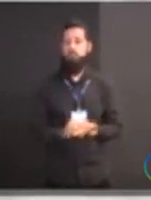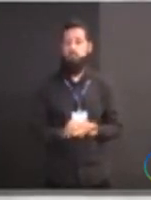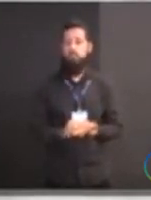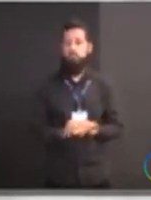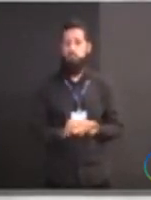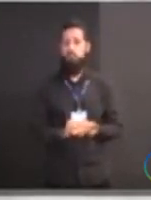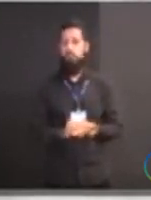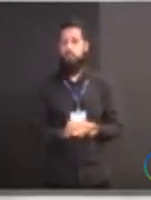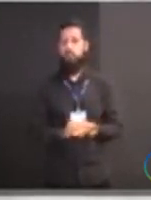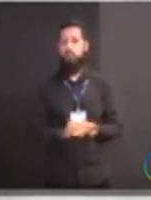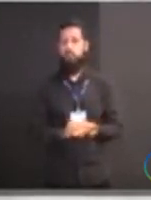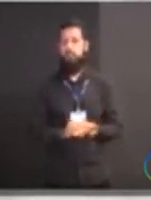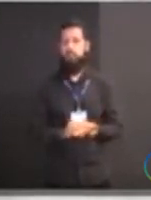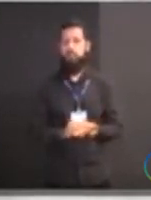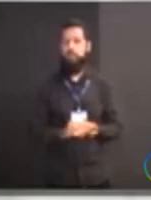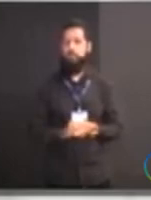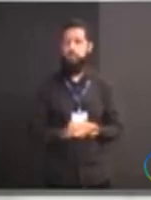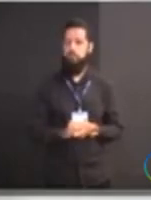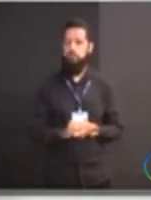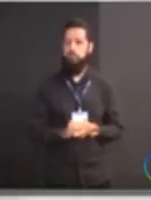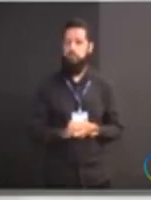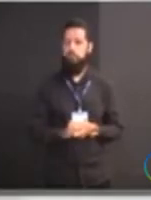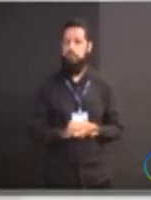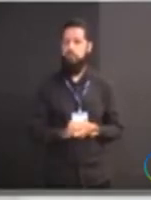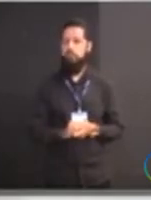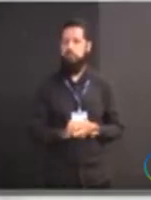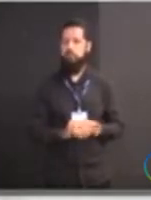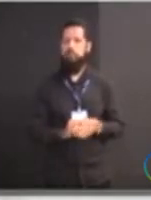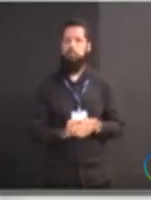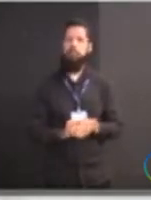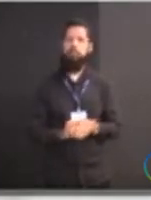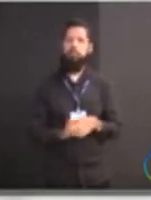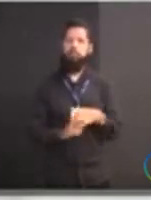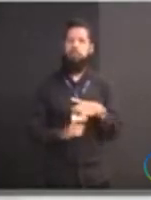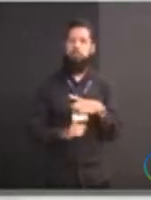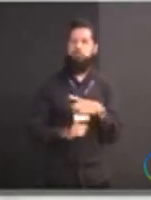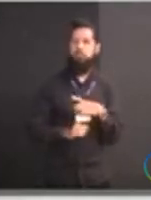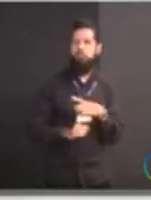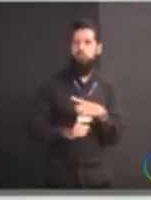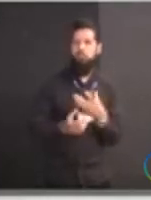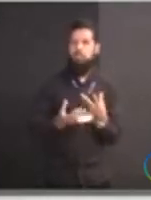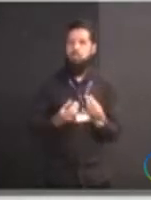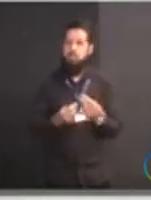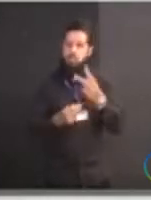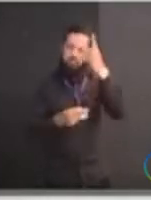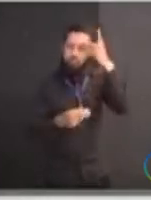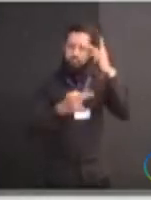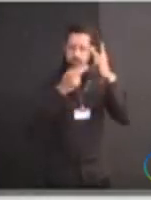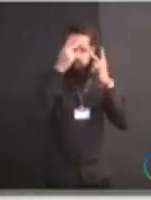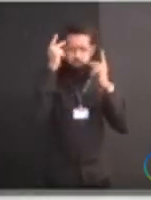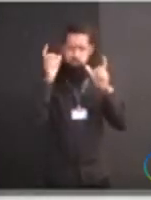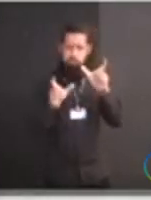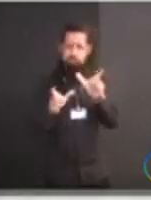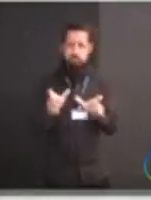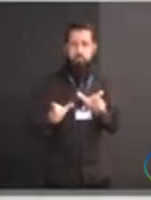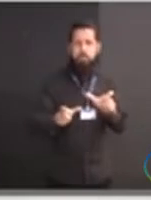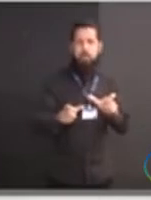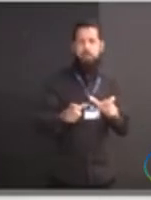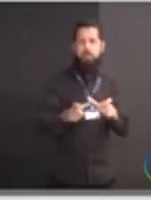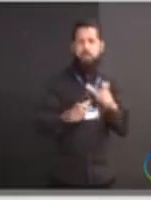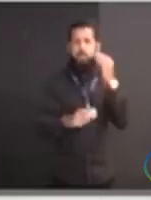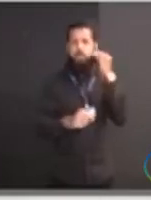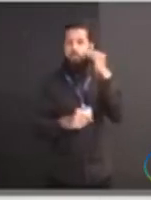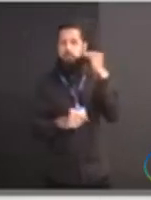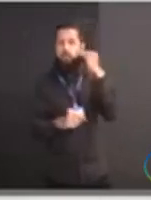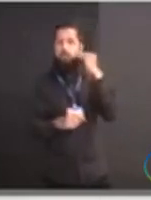exemplo, ou com outras modalidades de experiência